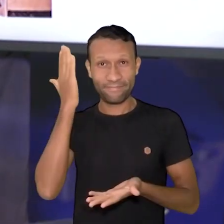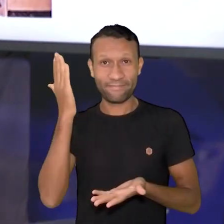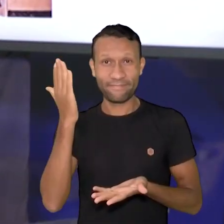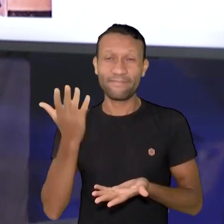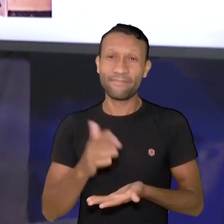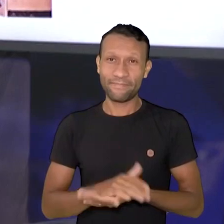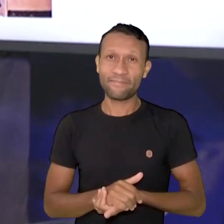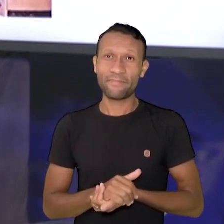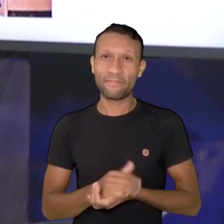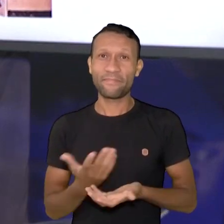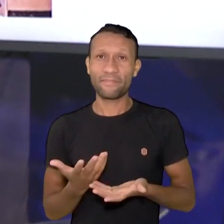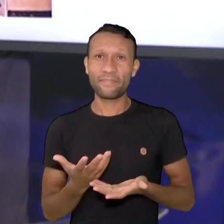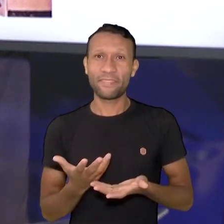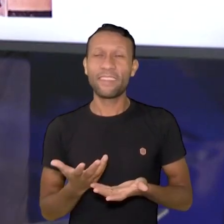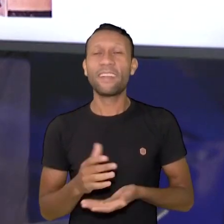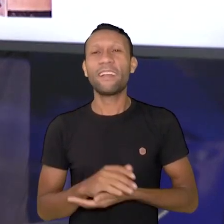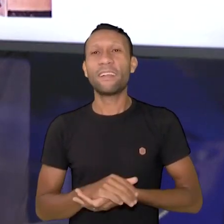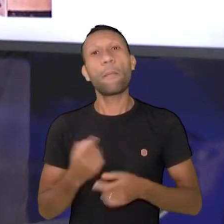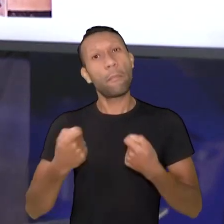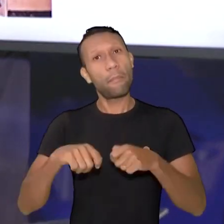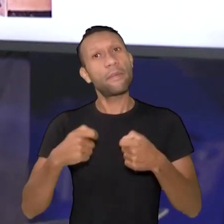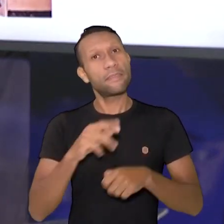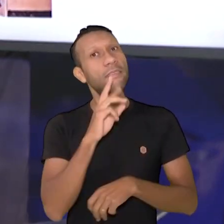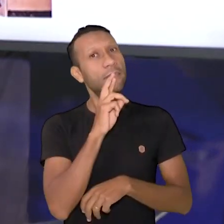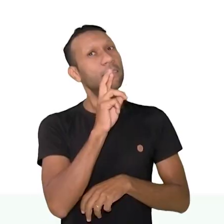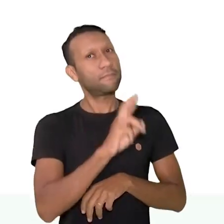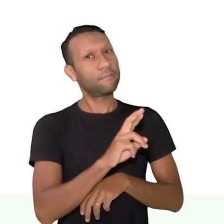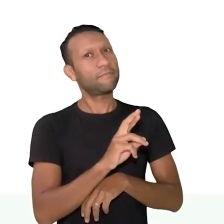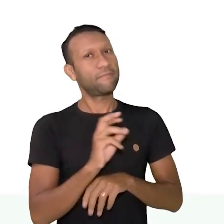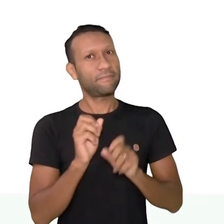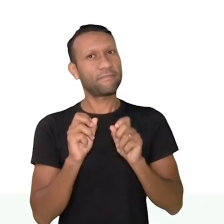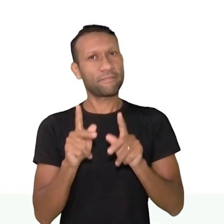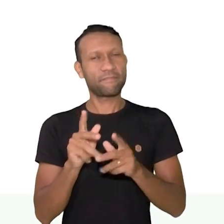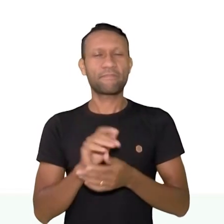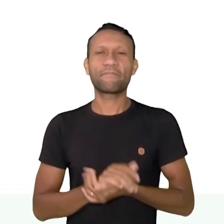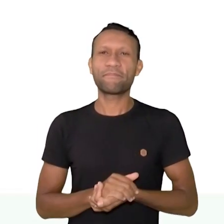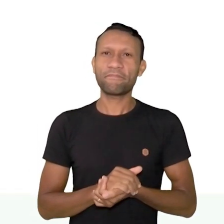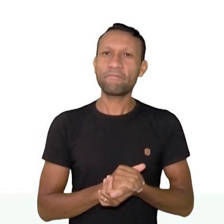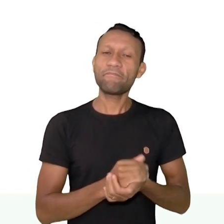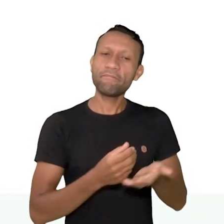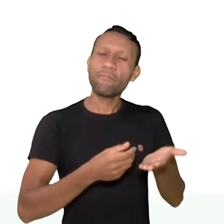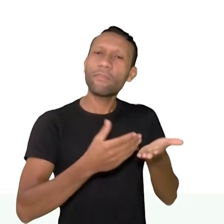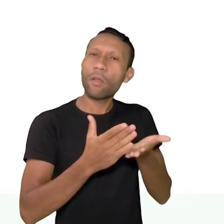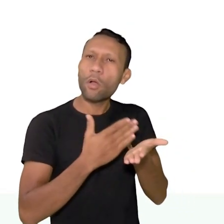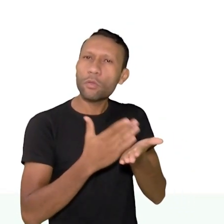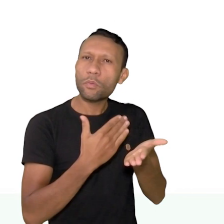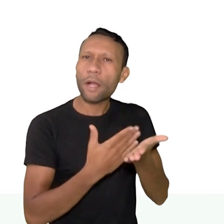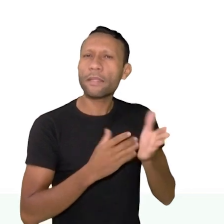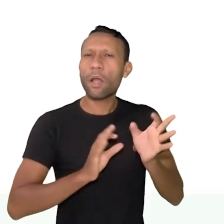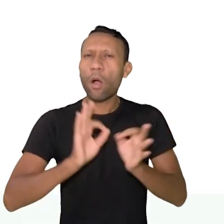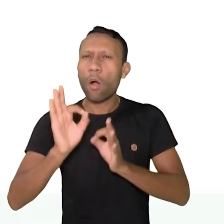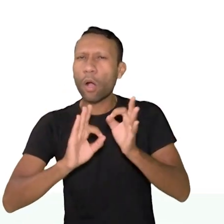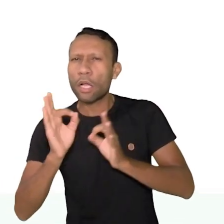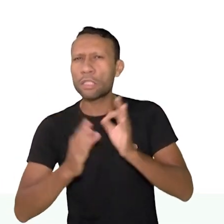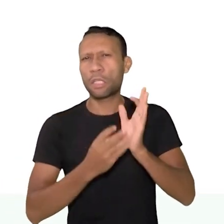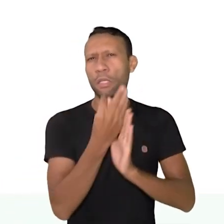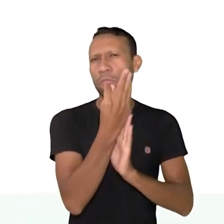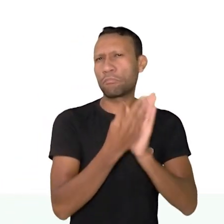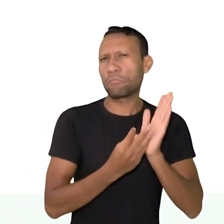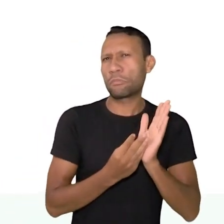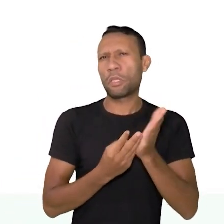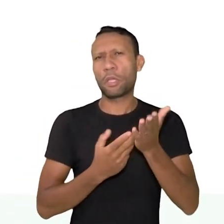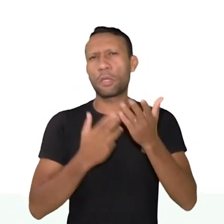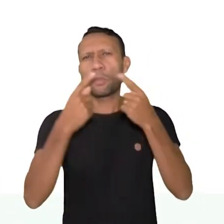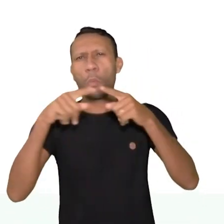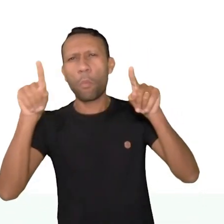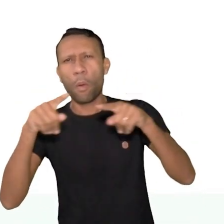pelo menos a obrigação de fazer alguma coisa. E aí o que é que vocês vão fazer? Em seu caderno, organize um texto, uma música, uma paródia, um